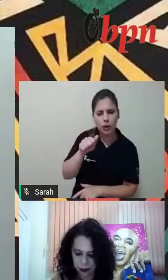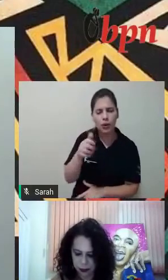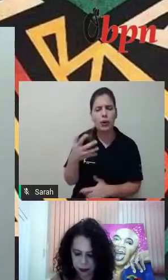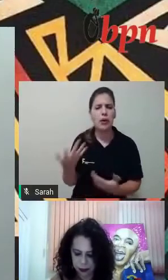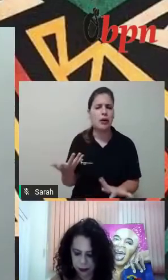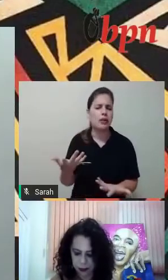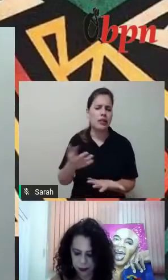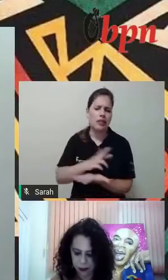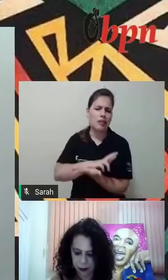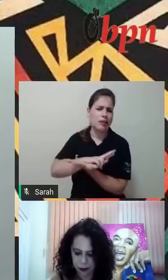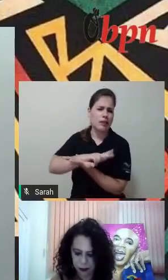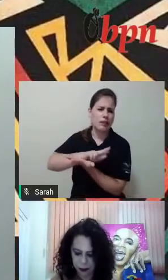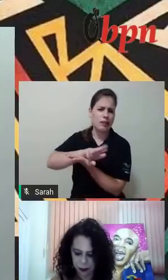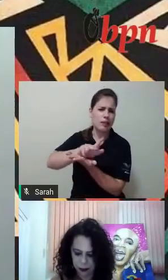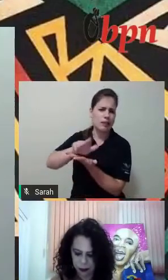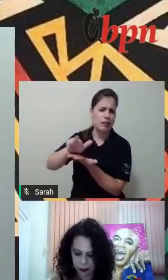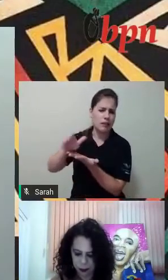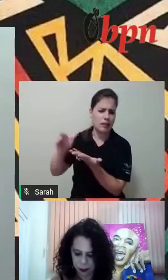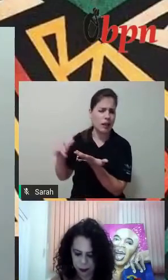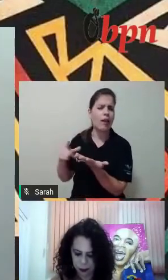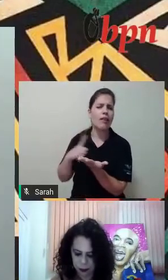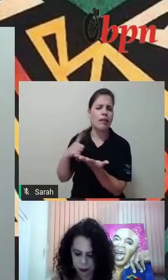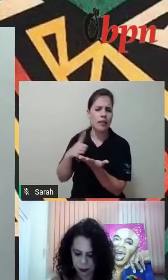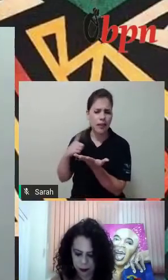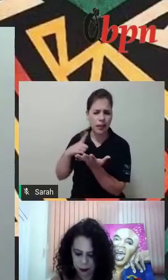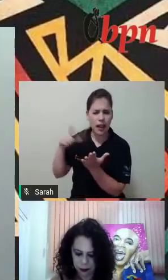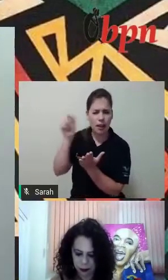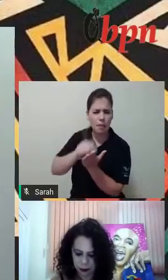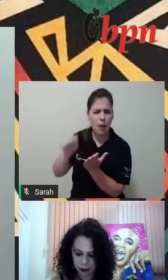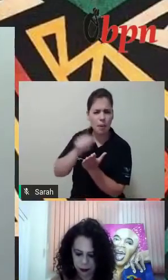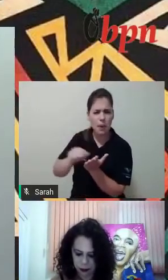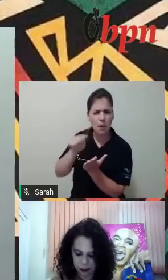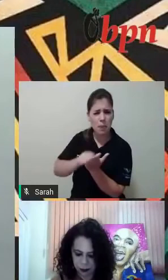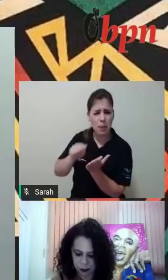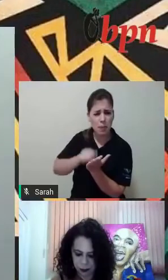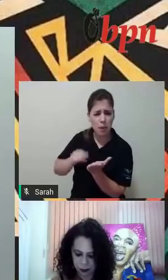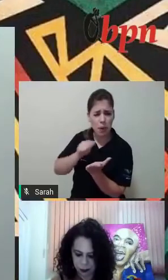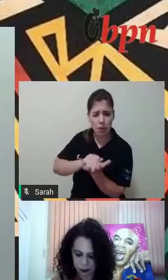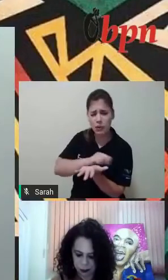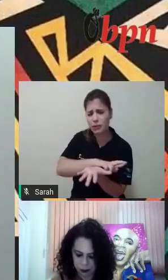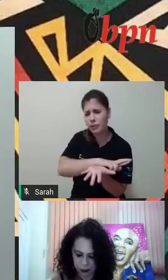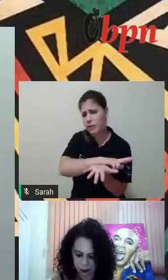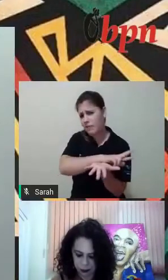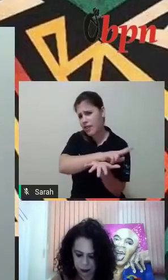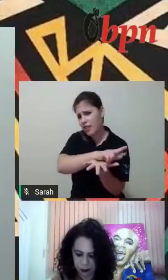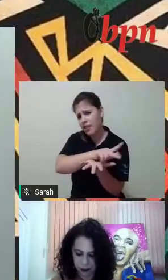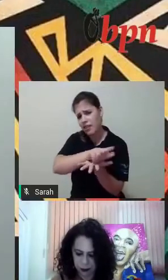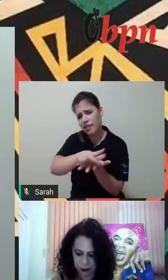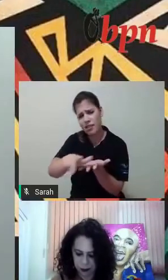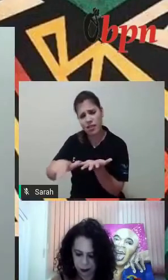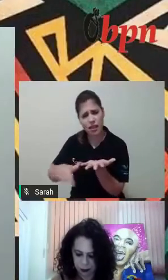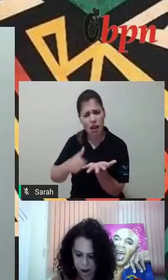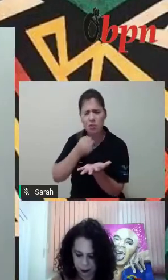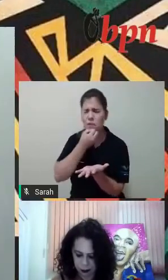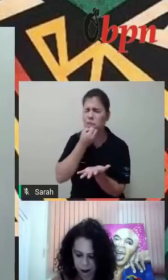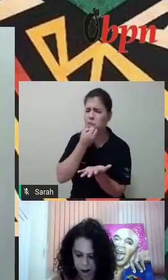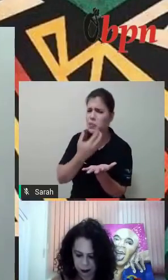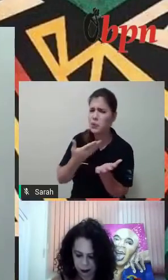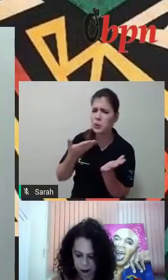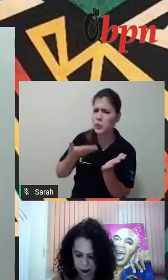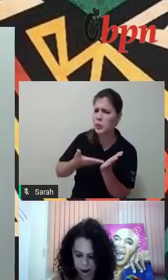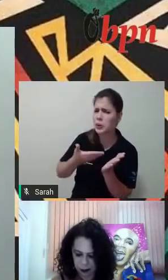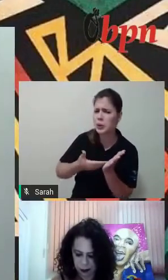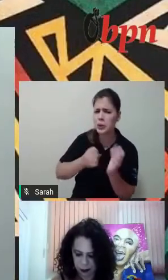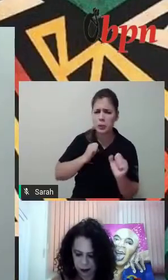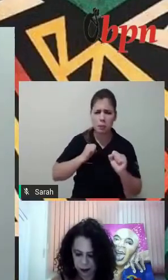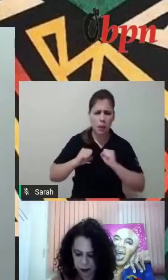série, tem uma produção muito boa e muito, muito potente aí de